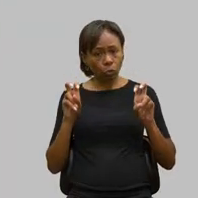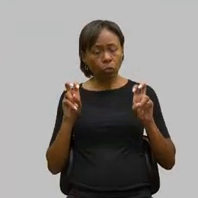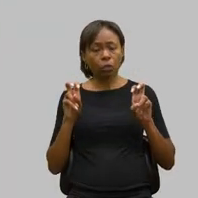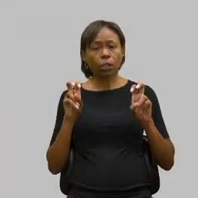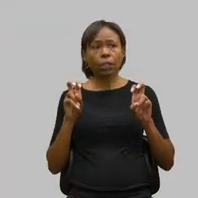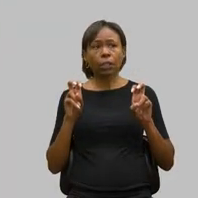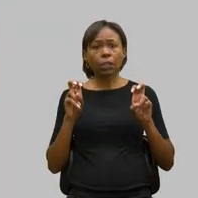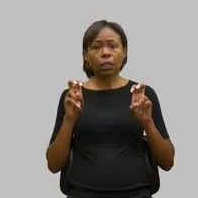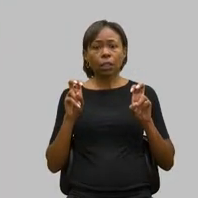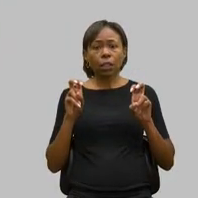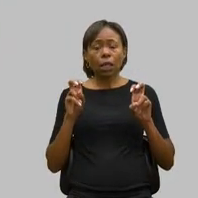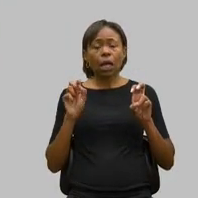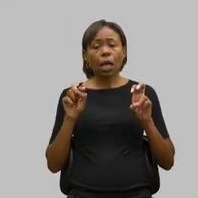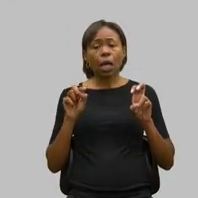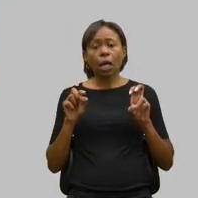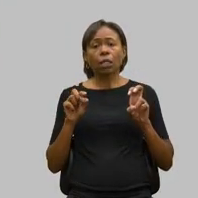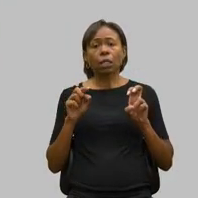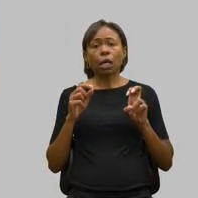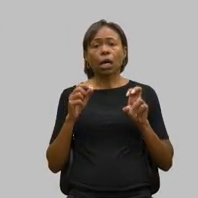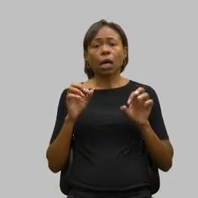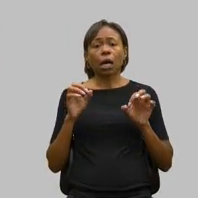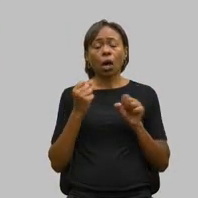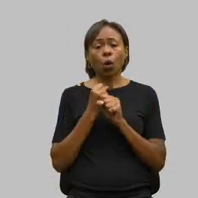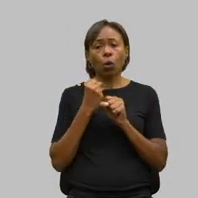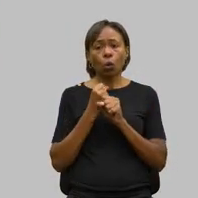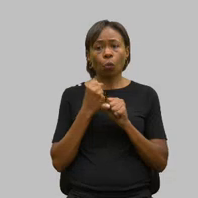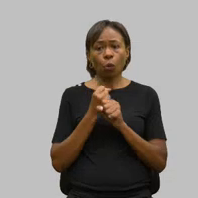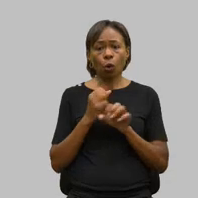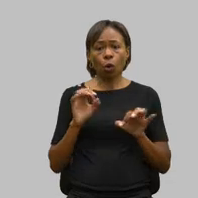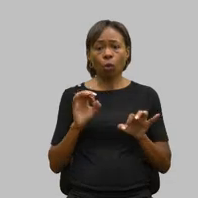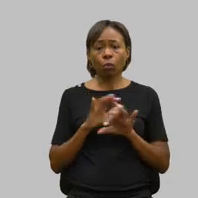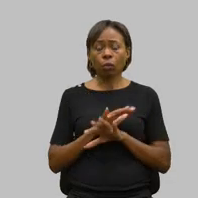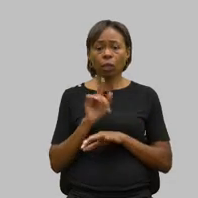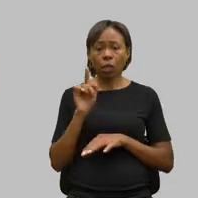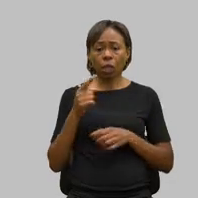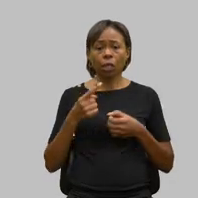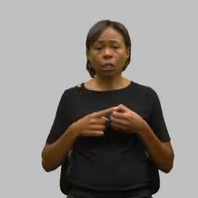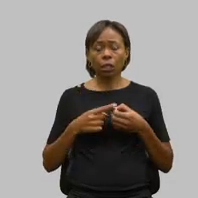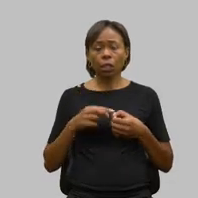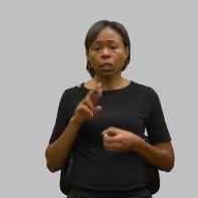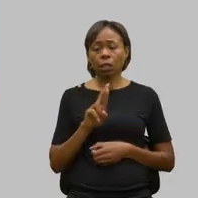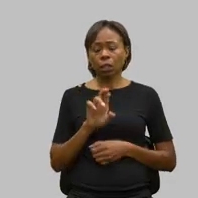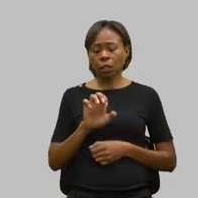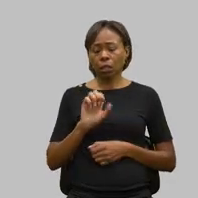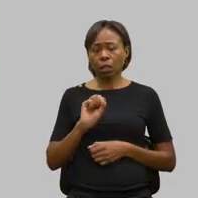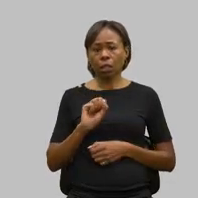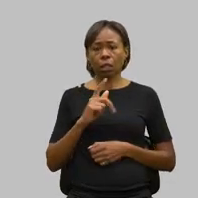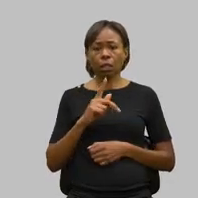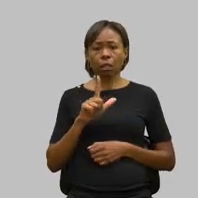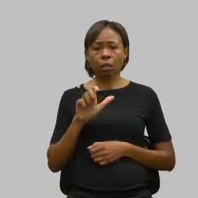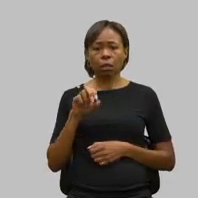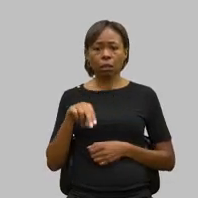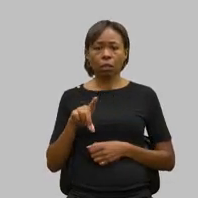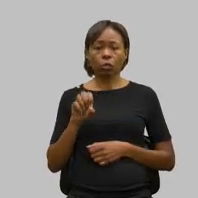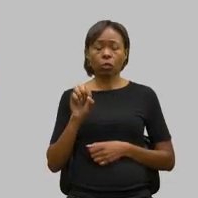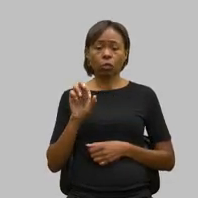conclusão das obras no Hospital de Resplendor, pedir agilidade nisso e